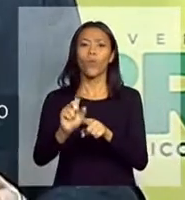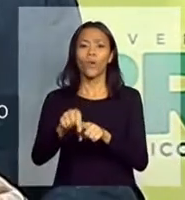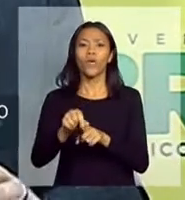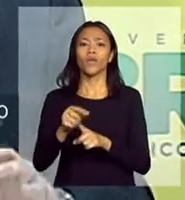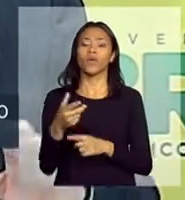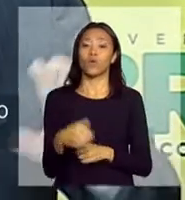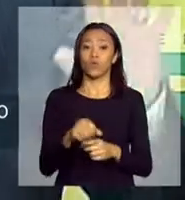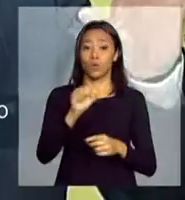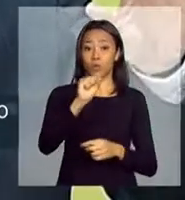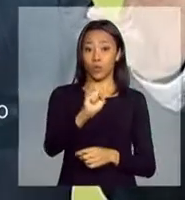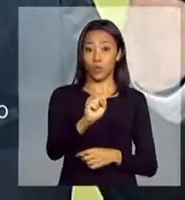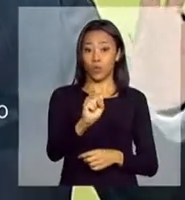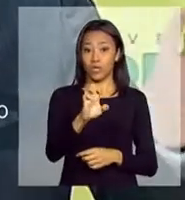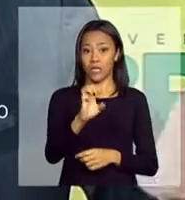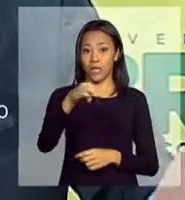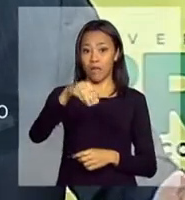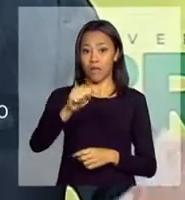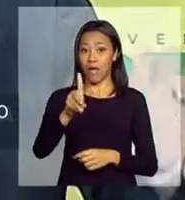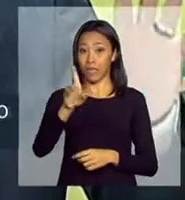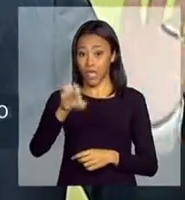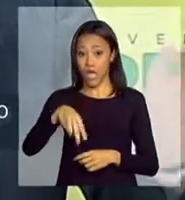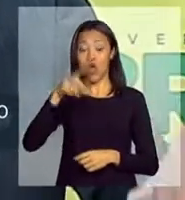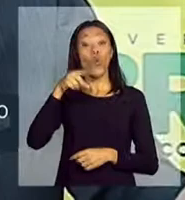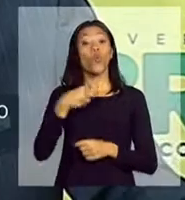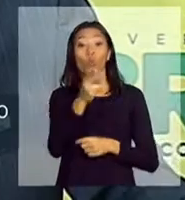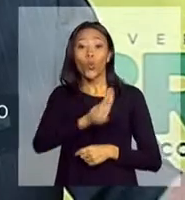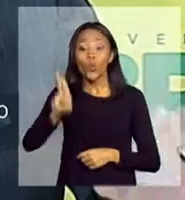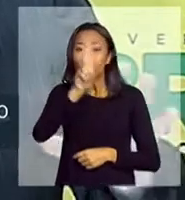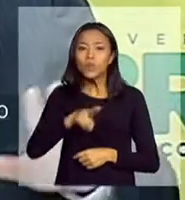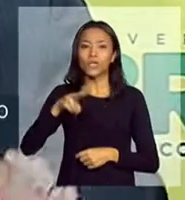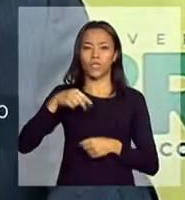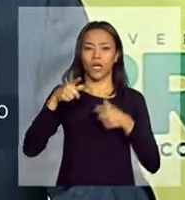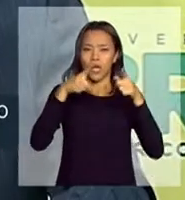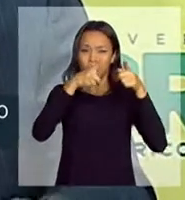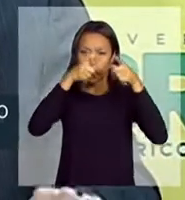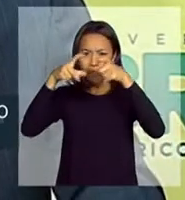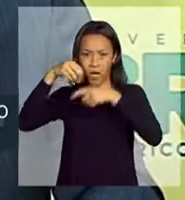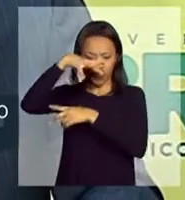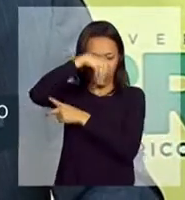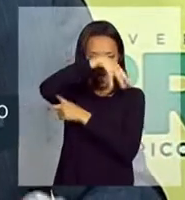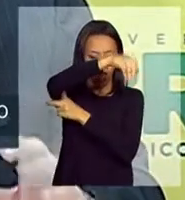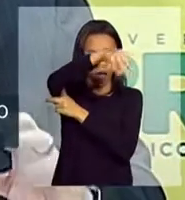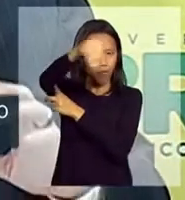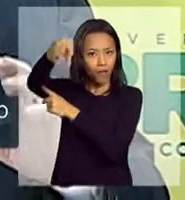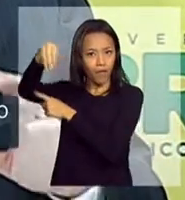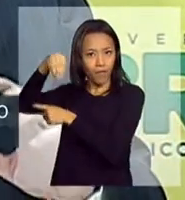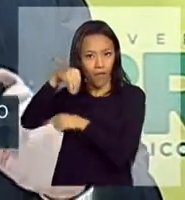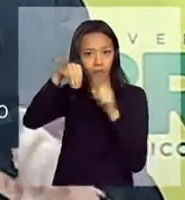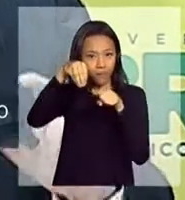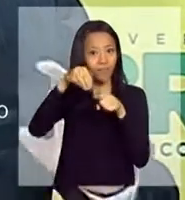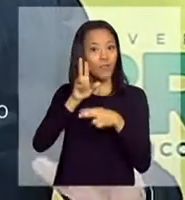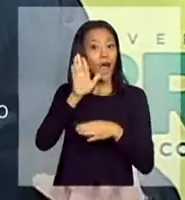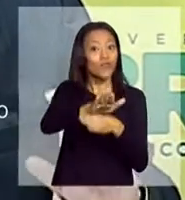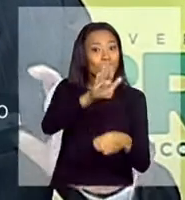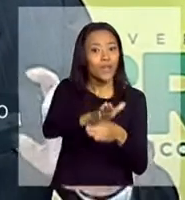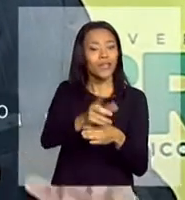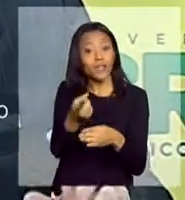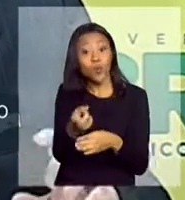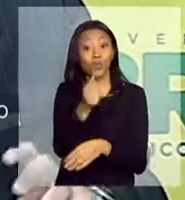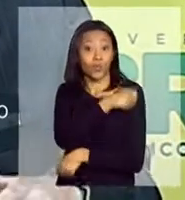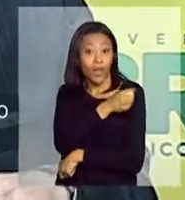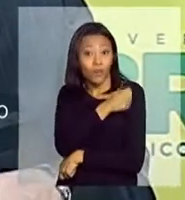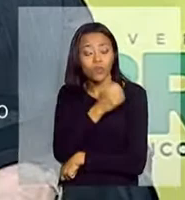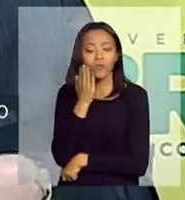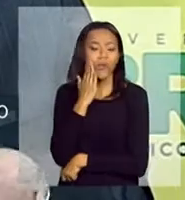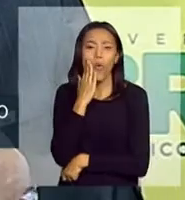desastres naturais ele usa imagem de satélite de radares hidrômetros e pluviômetros e os alunos vão trabalhar com